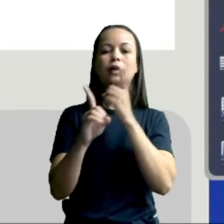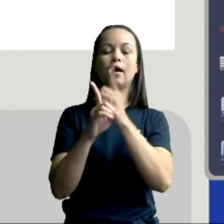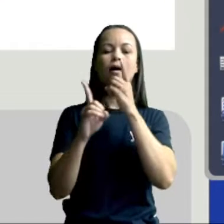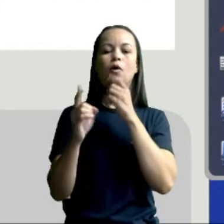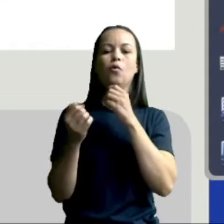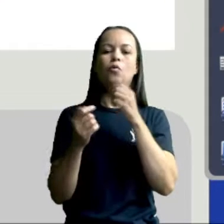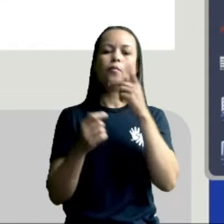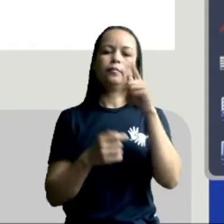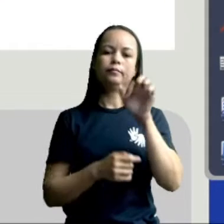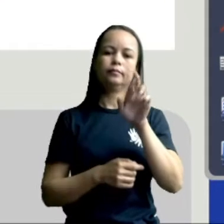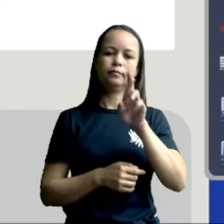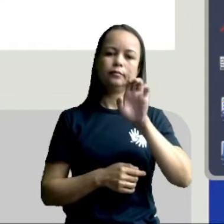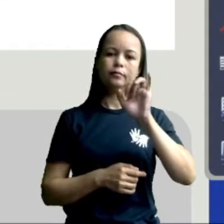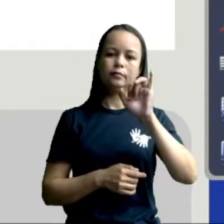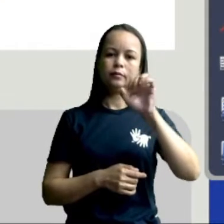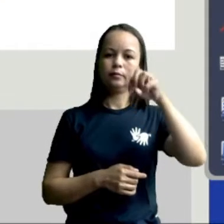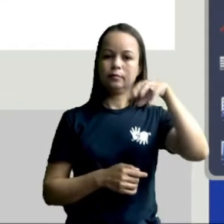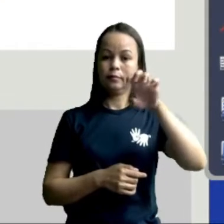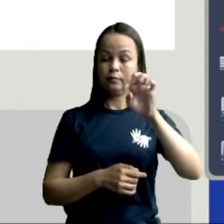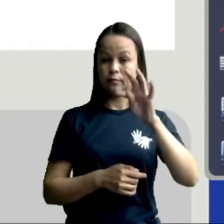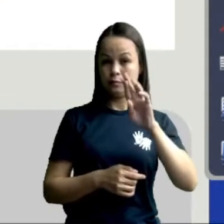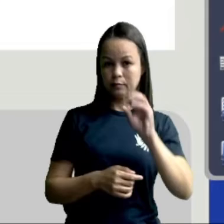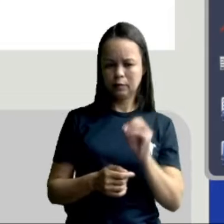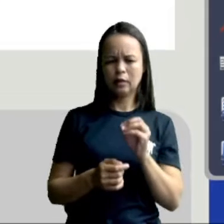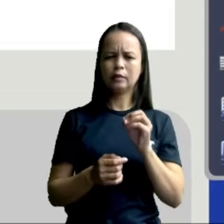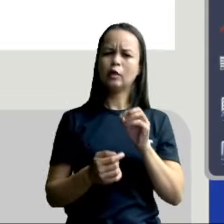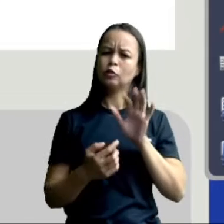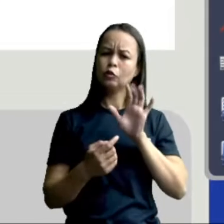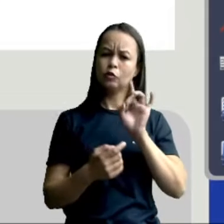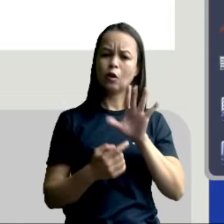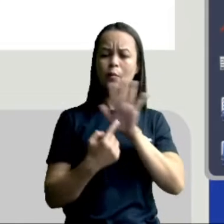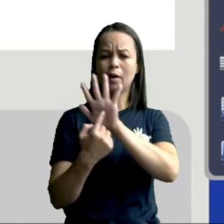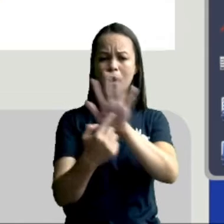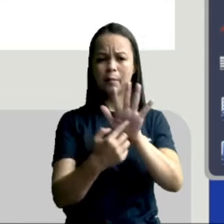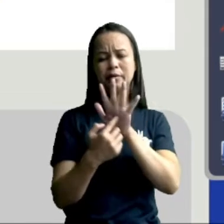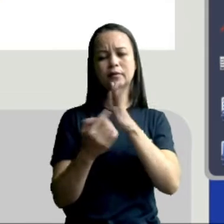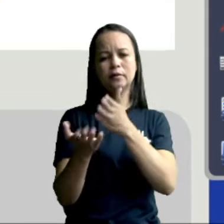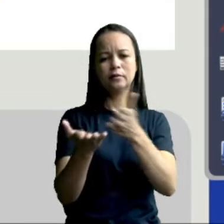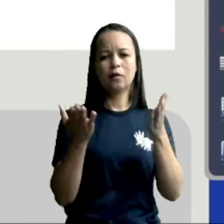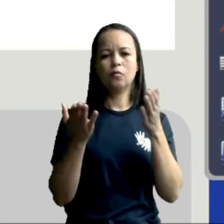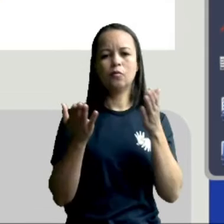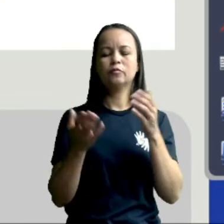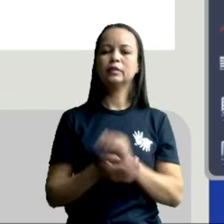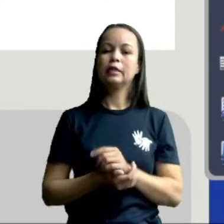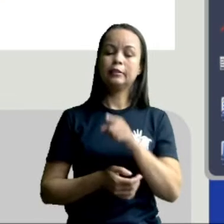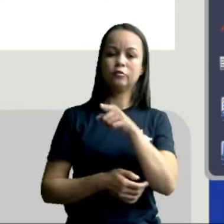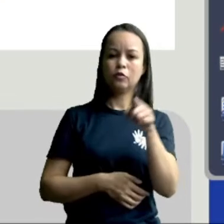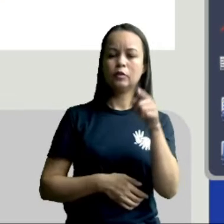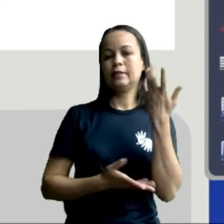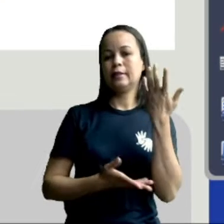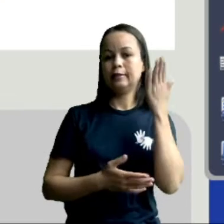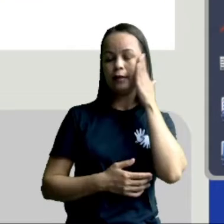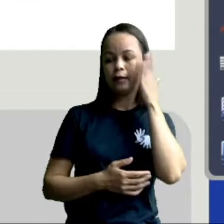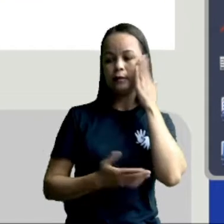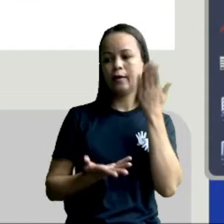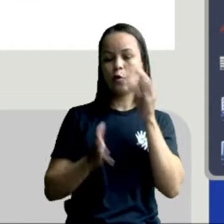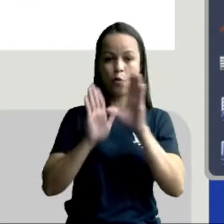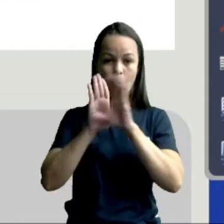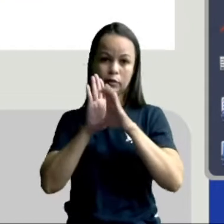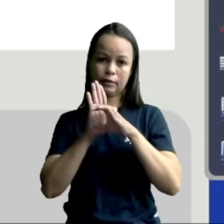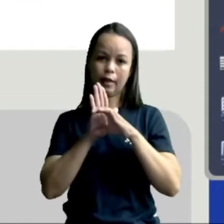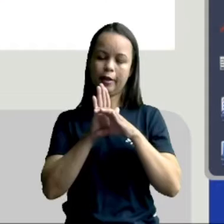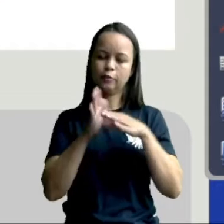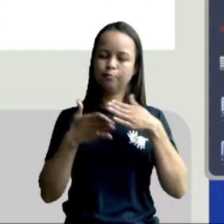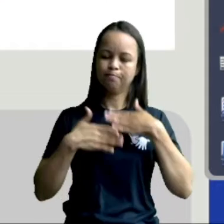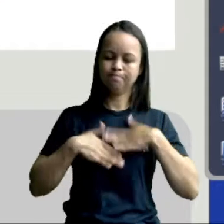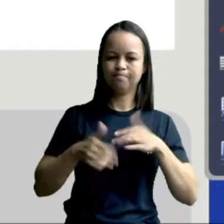tá bom? Aqui é só para a gente representar como fórmula. Se você entender o conceito, aí fica tranquilo. No